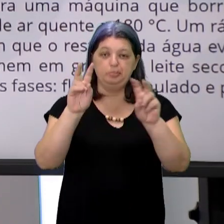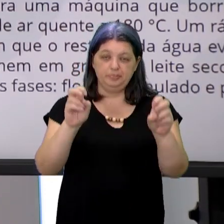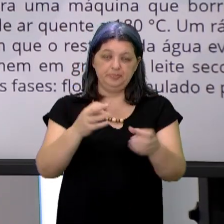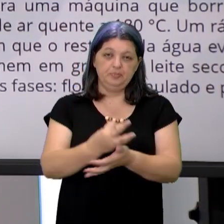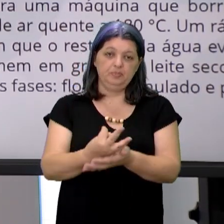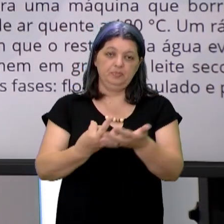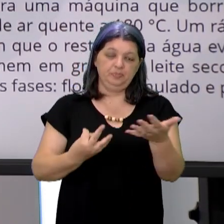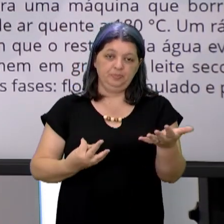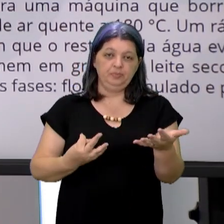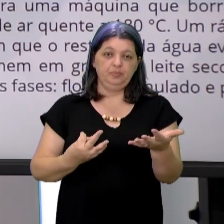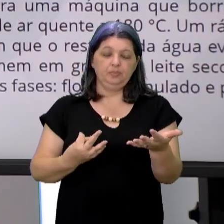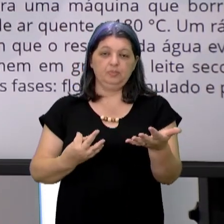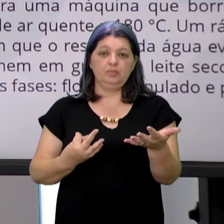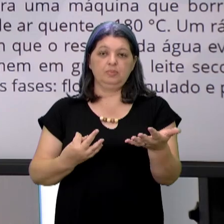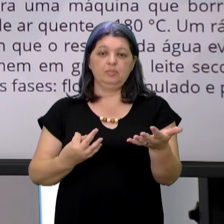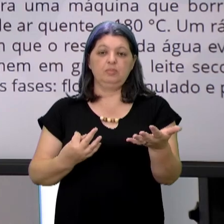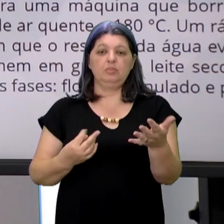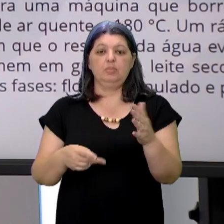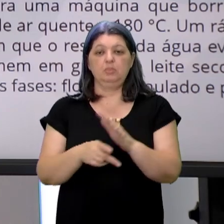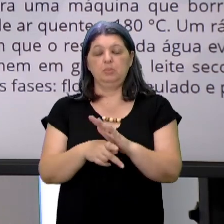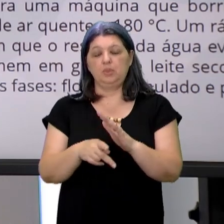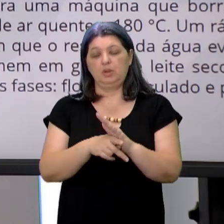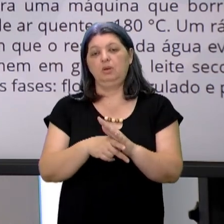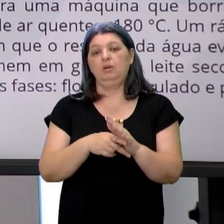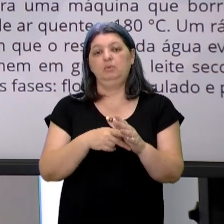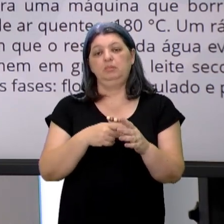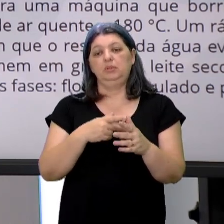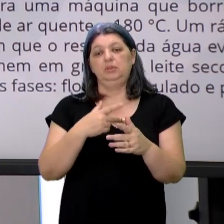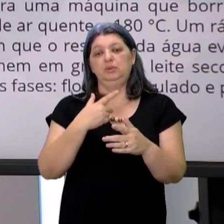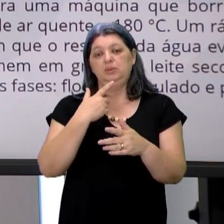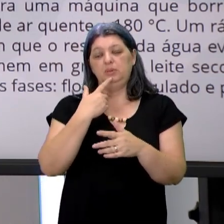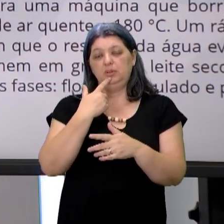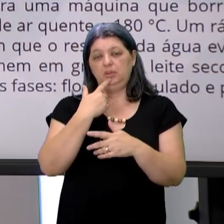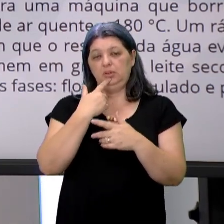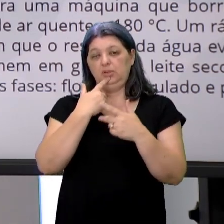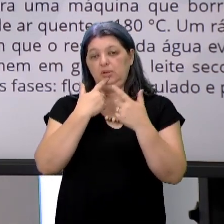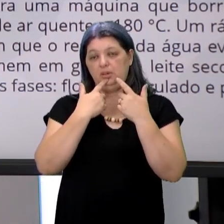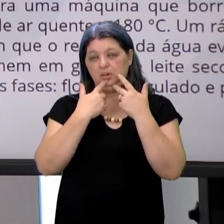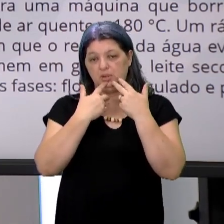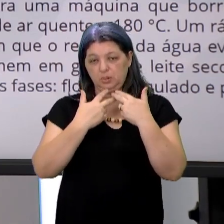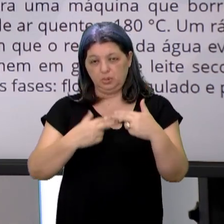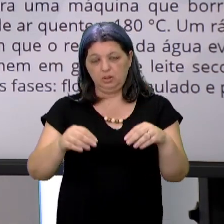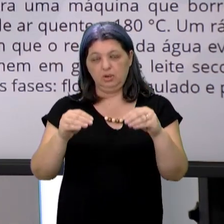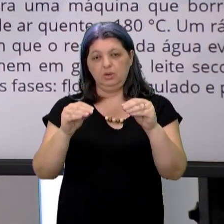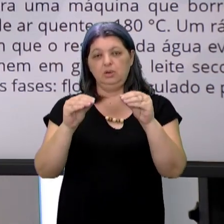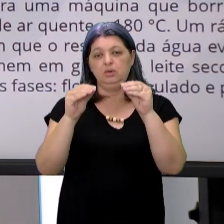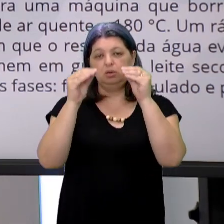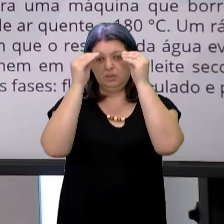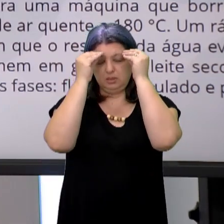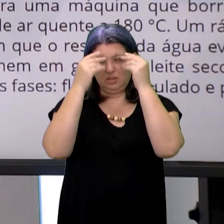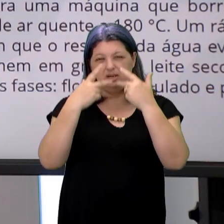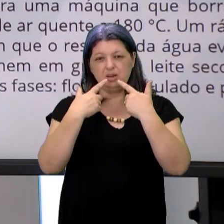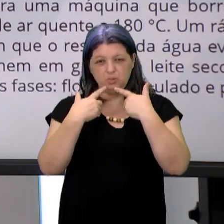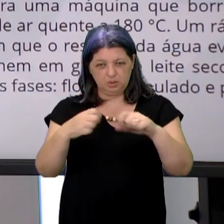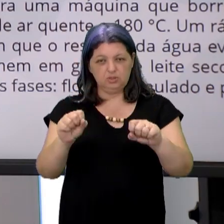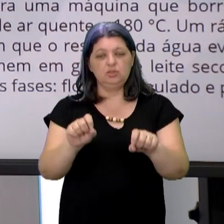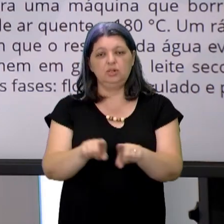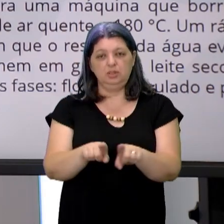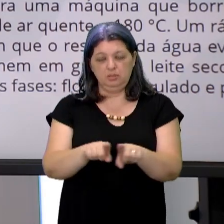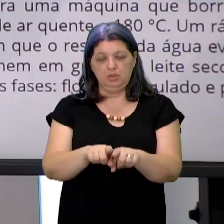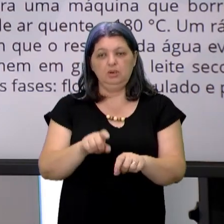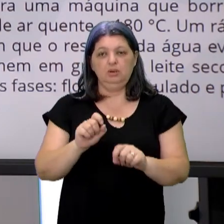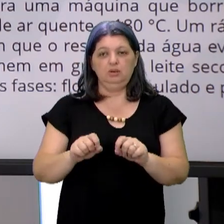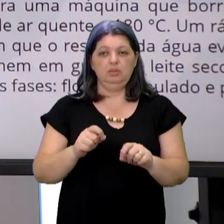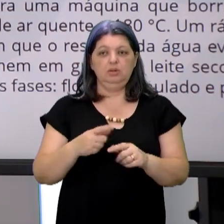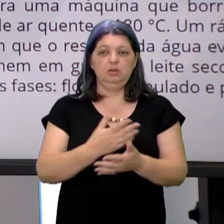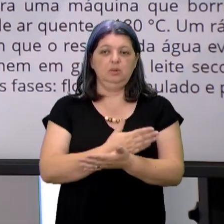texto, descobrir marcas linguísticas. Então, vai depender de que o descritor da habilidade exige naquela questão. Vamos começar